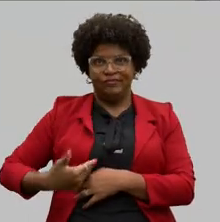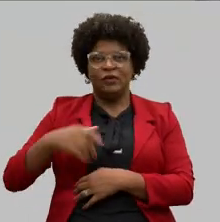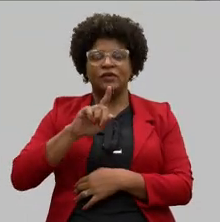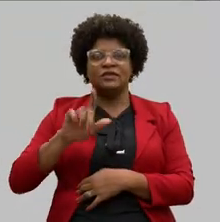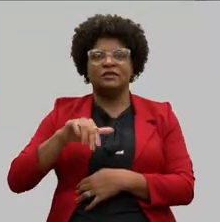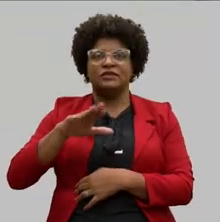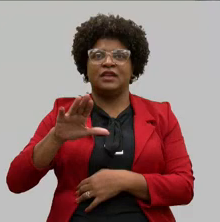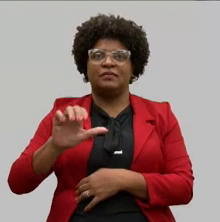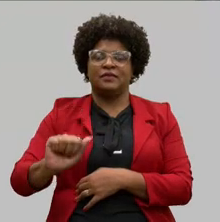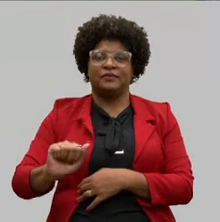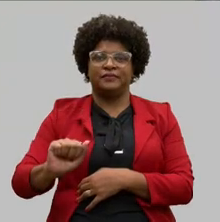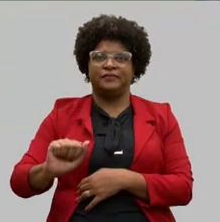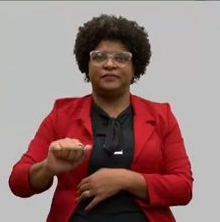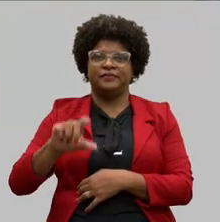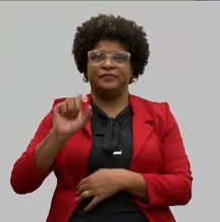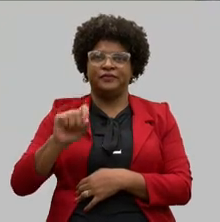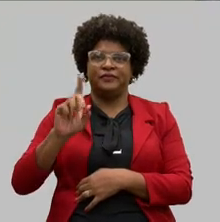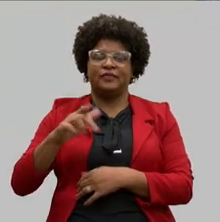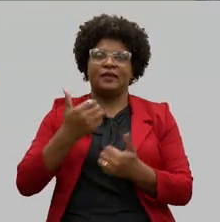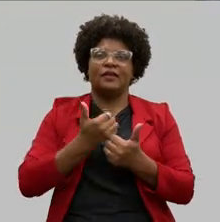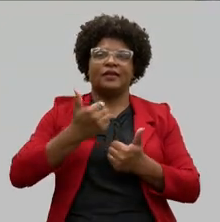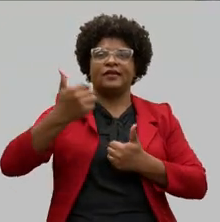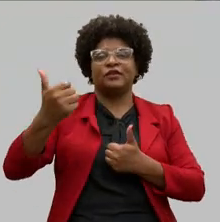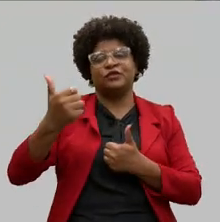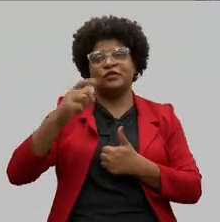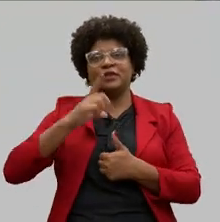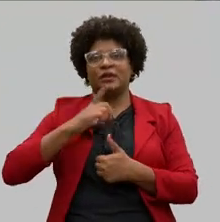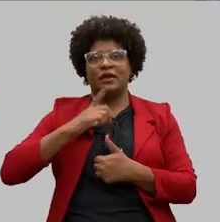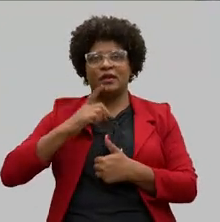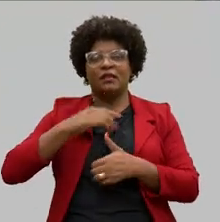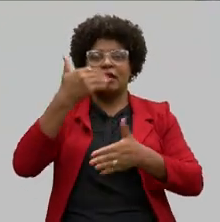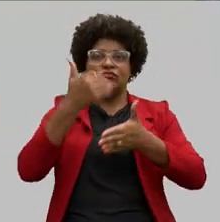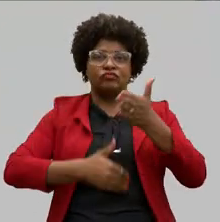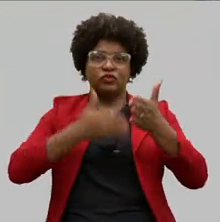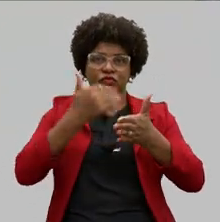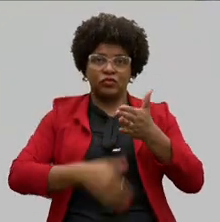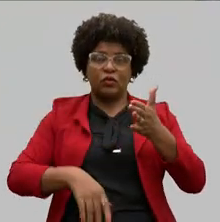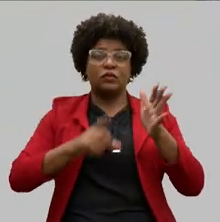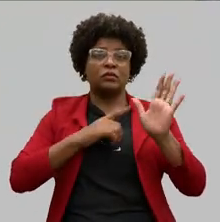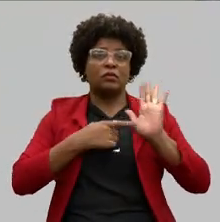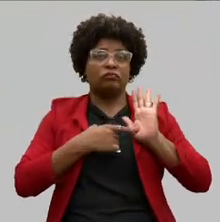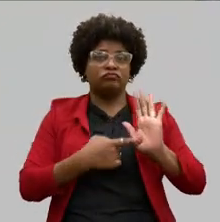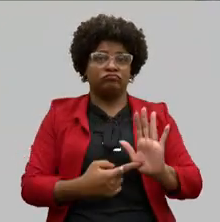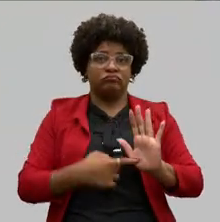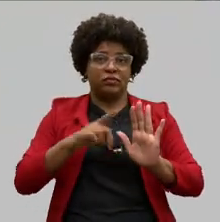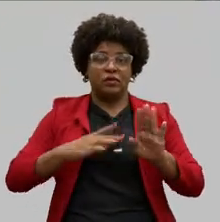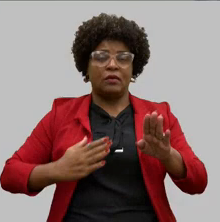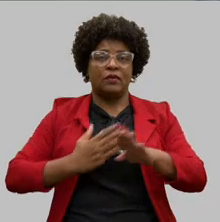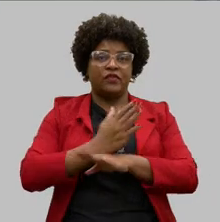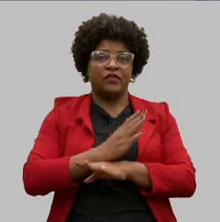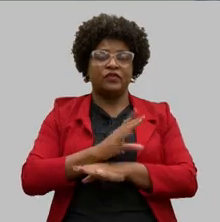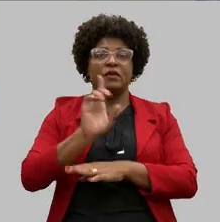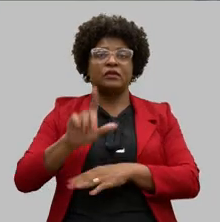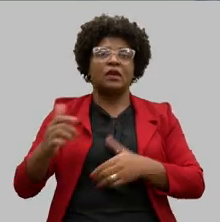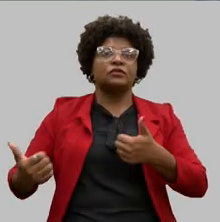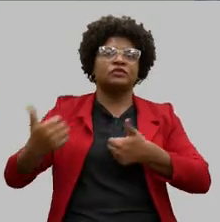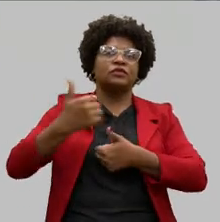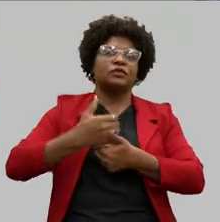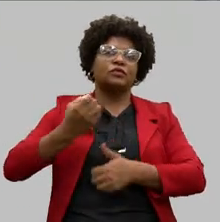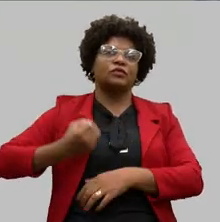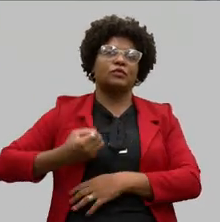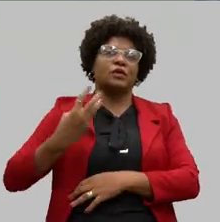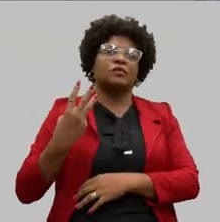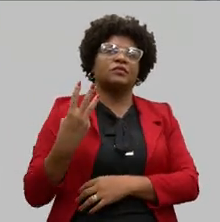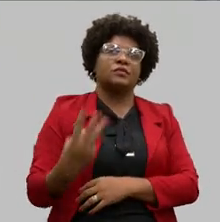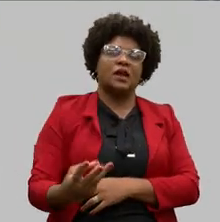a relatoria do deputado leonido bolsa a situação parecer pela aprovação na forma do substitutivo número 3 e pela